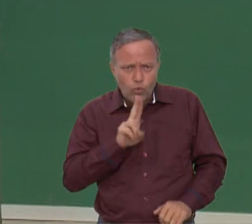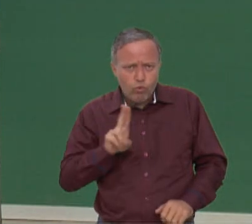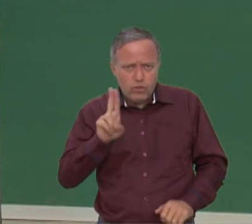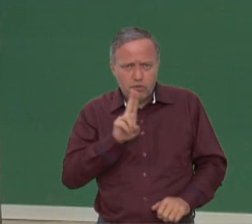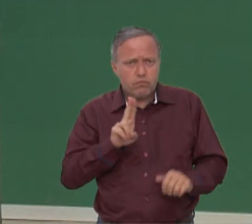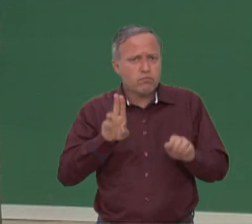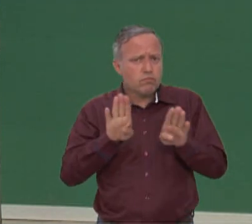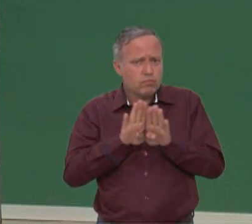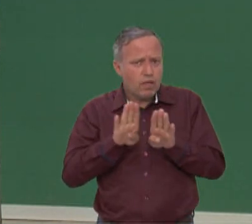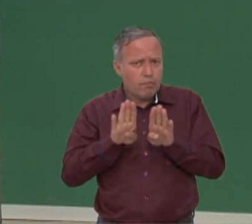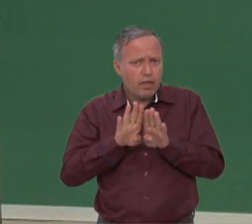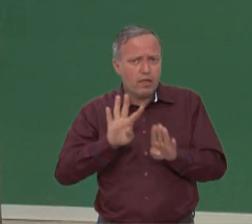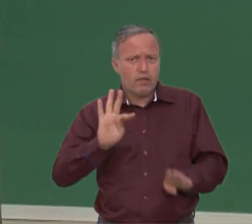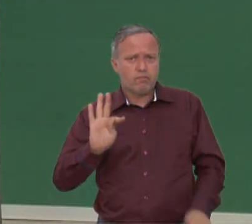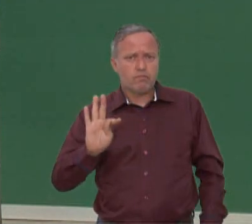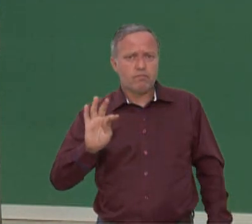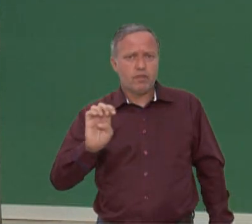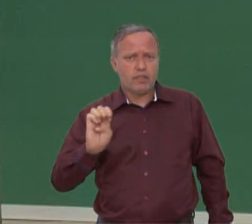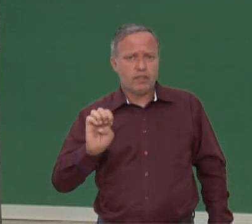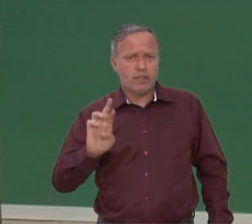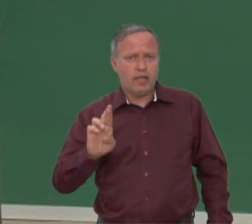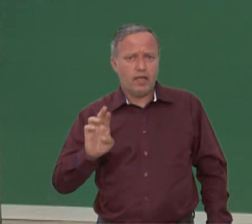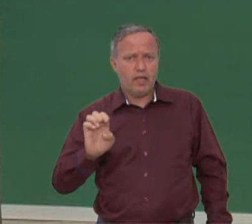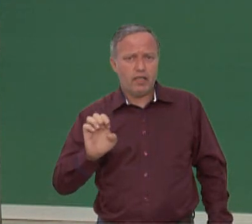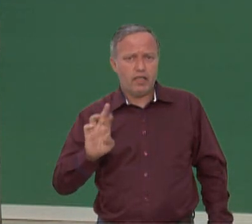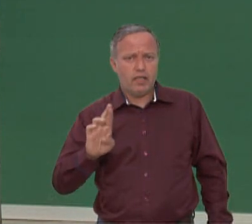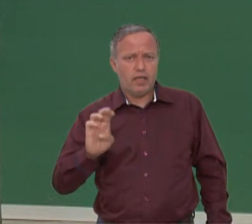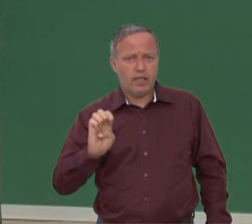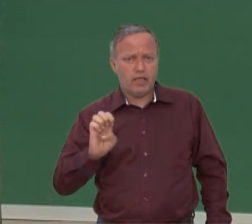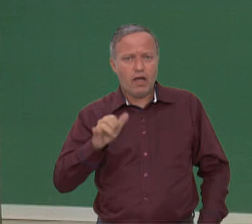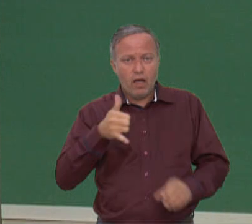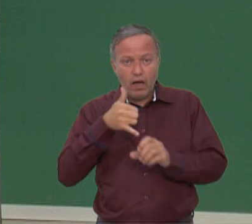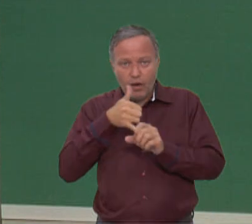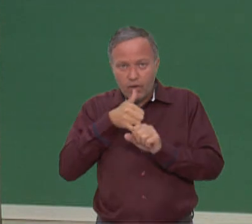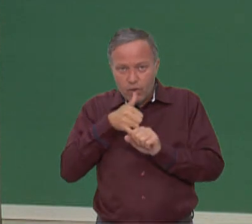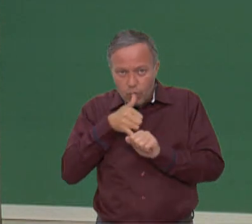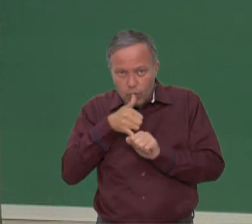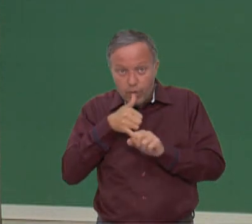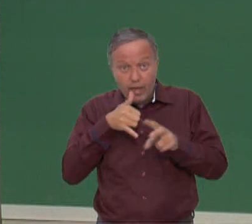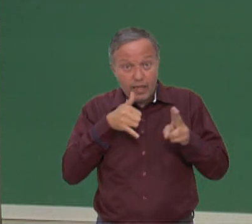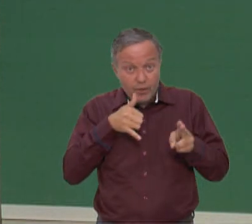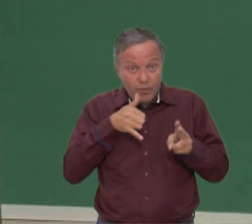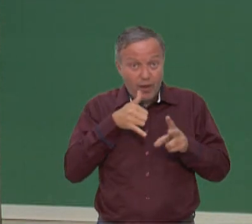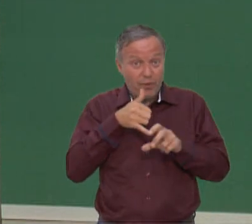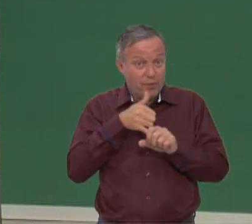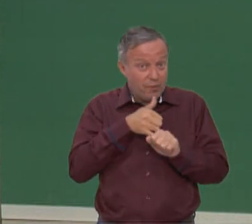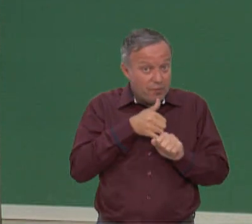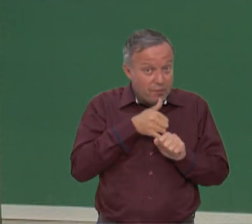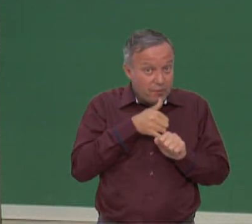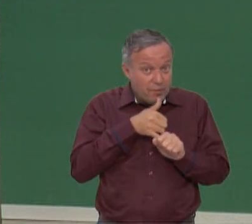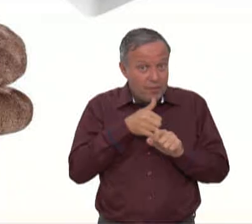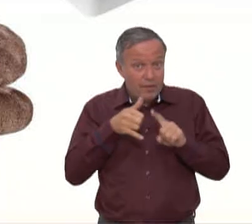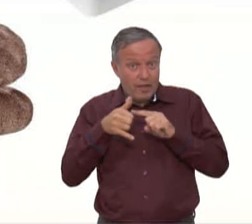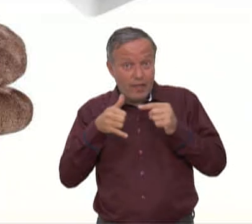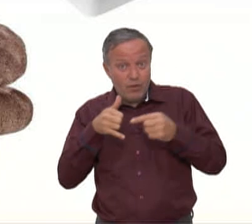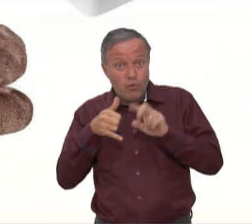como consequência também abaixo ali a caixa de isopor, tradicional, muito utilizada. Ali